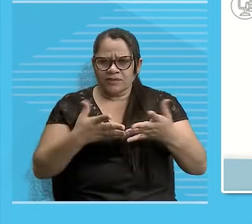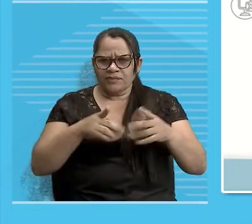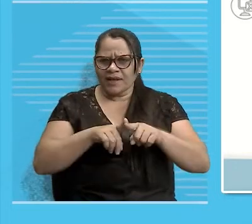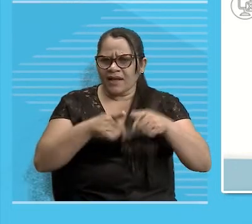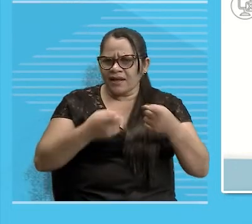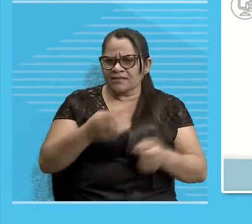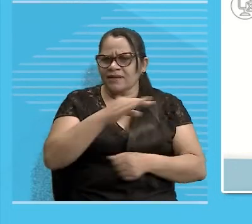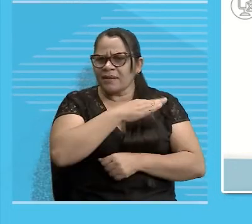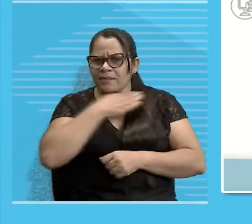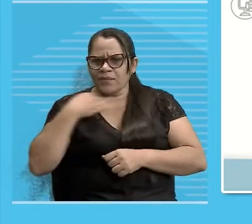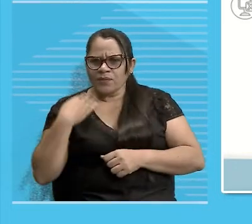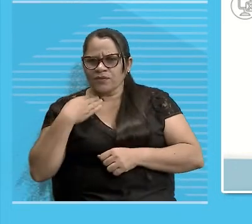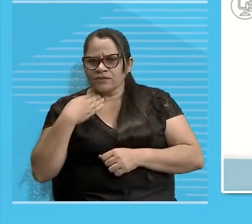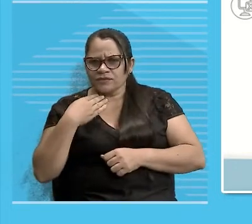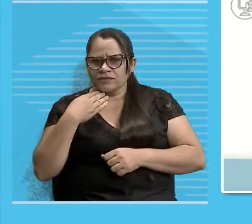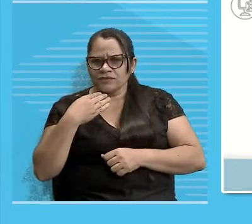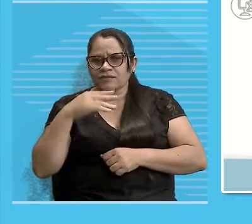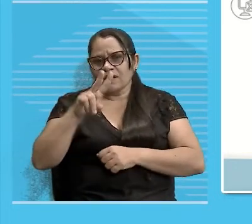uma relação,